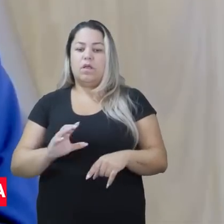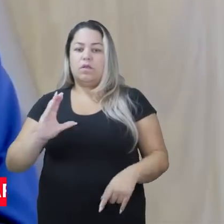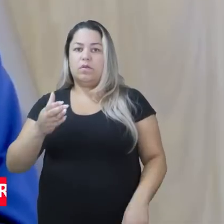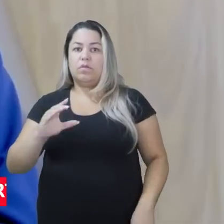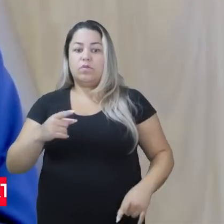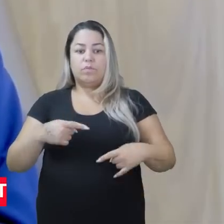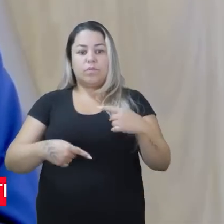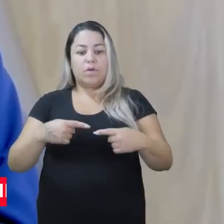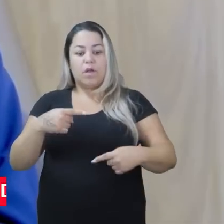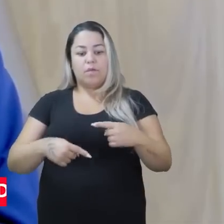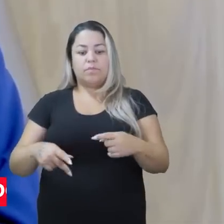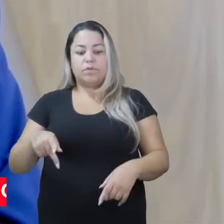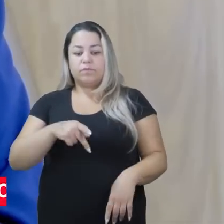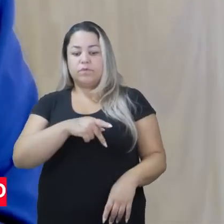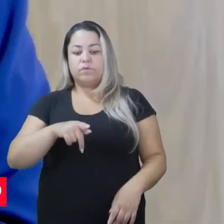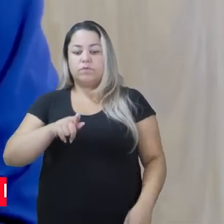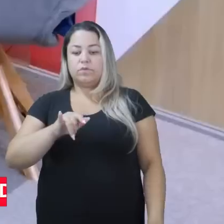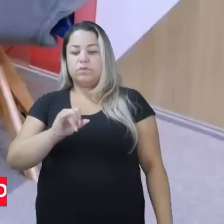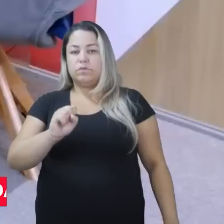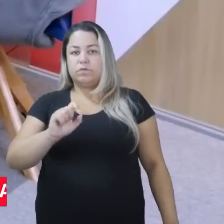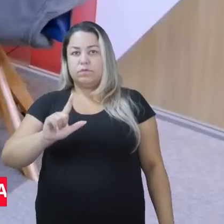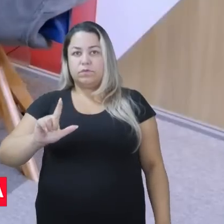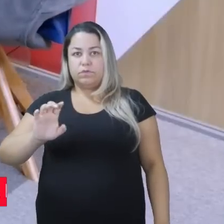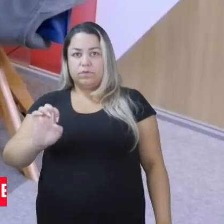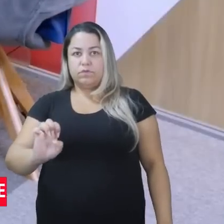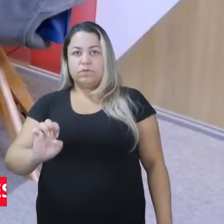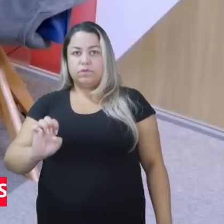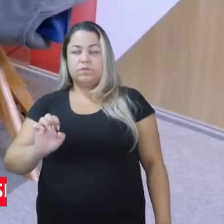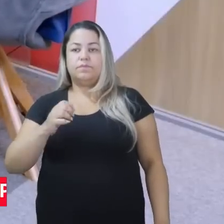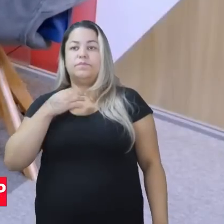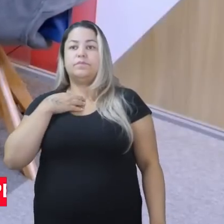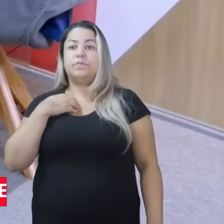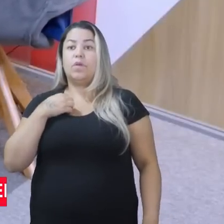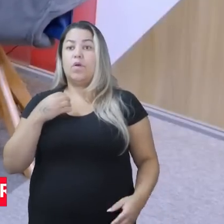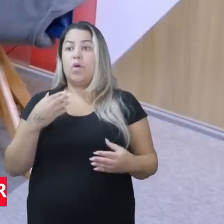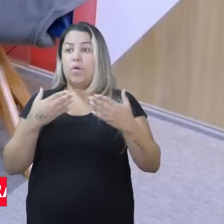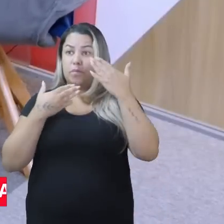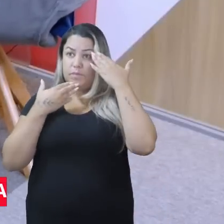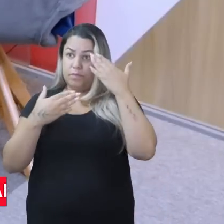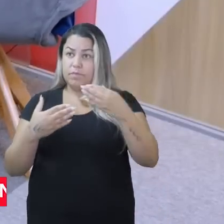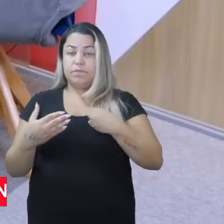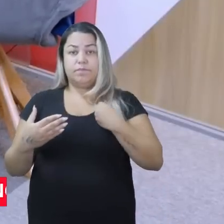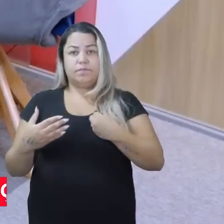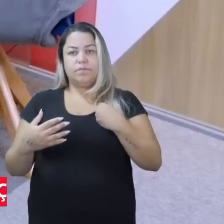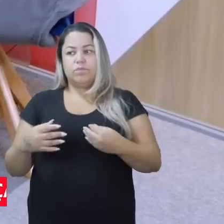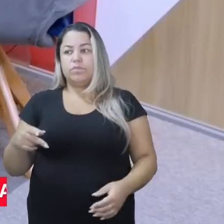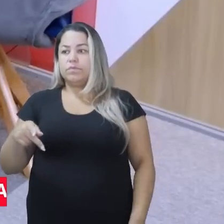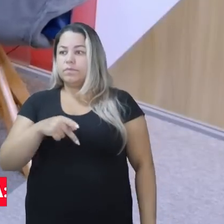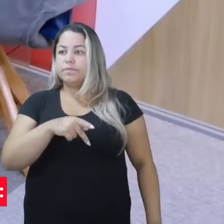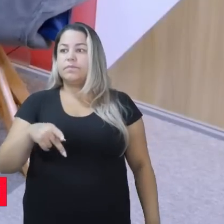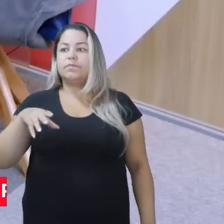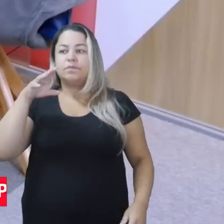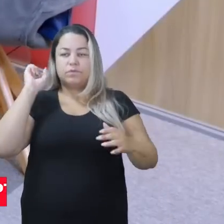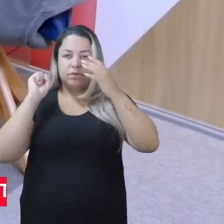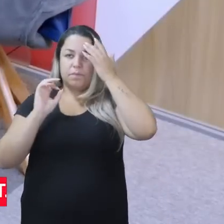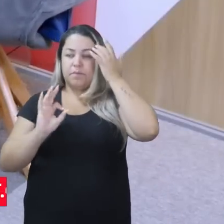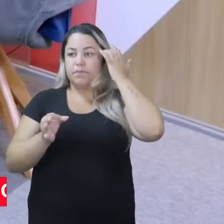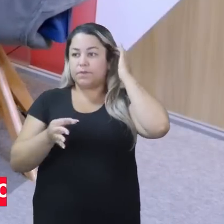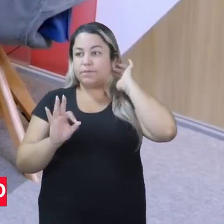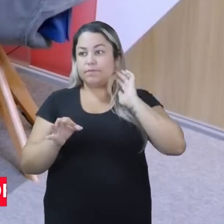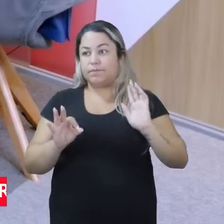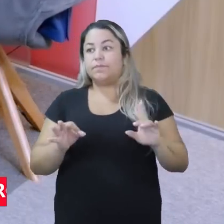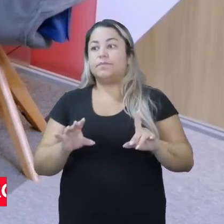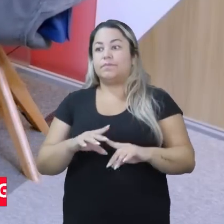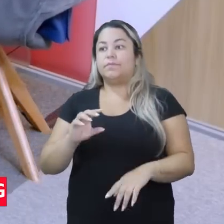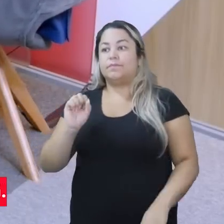política e professora Gisele Citadini. Obrigado pela sua participação. Professora, a senhora me ouve bem? Sim,